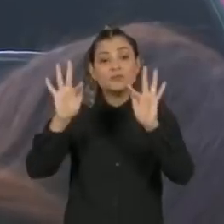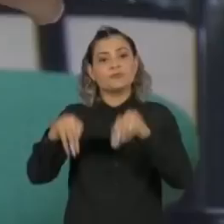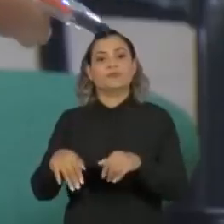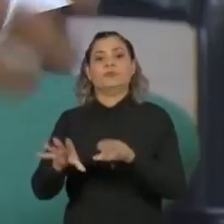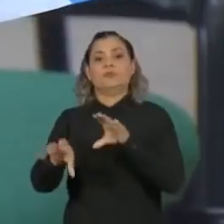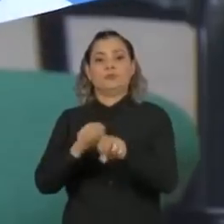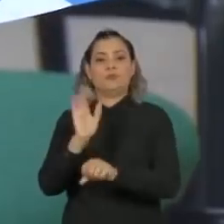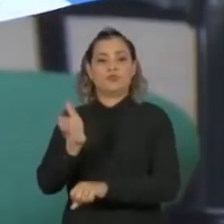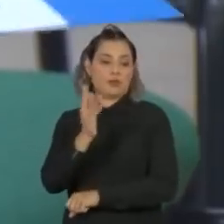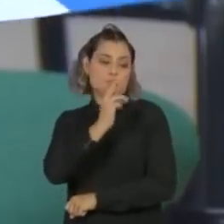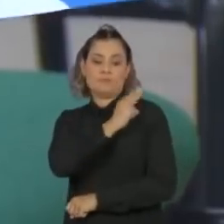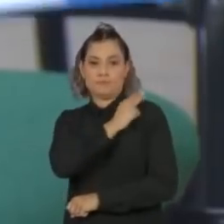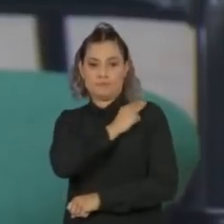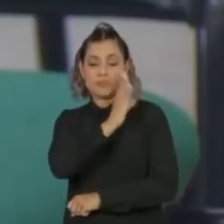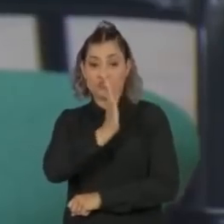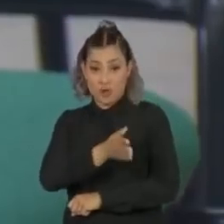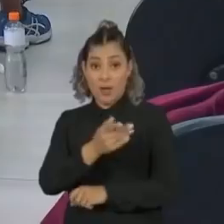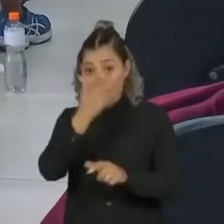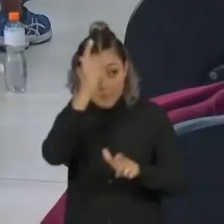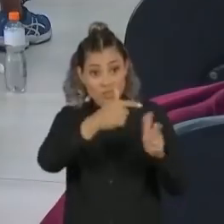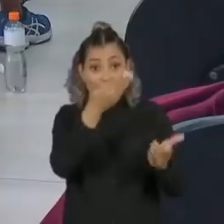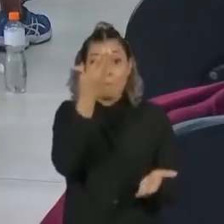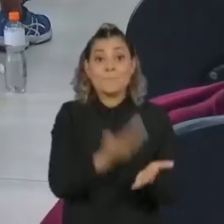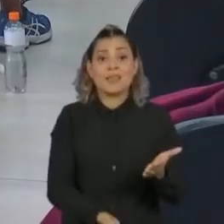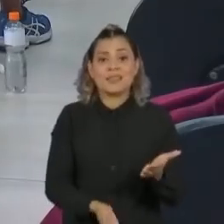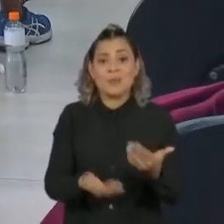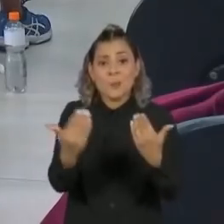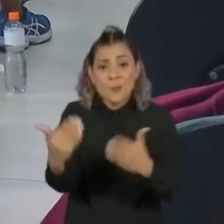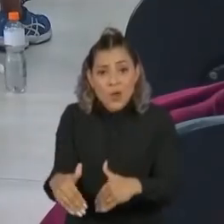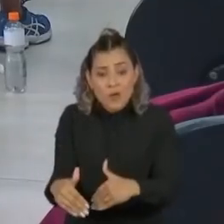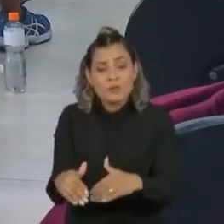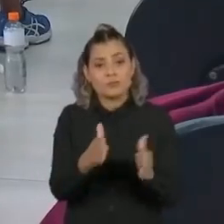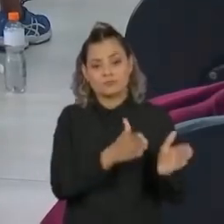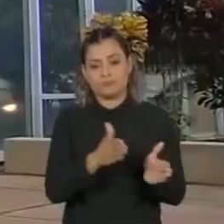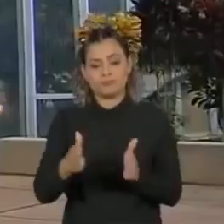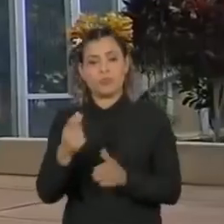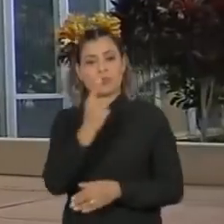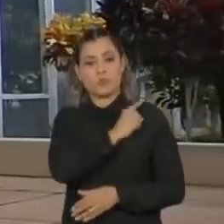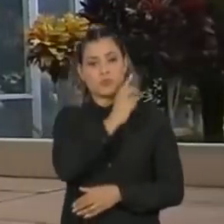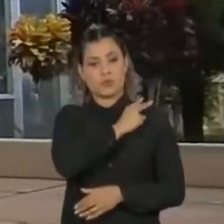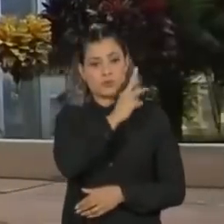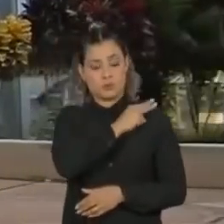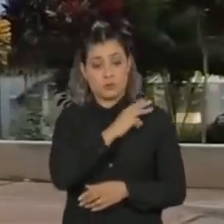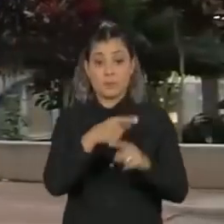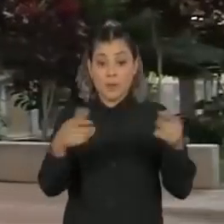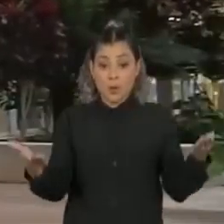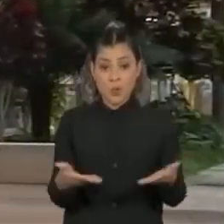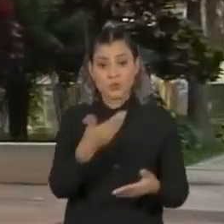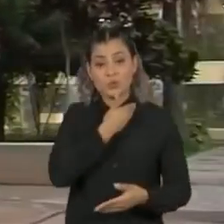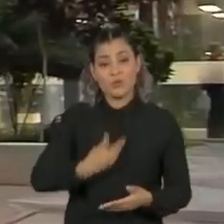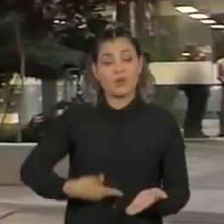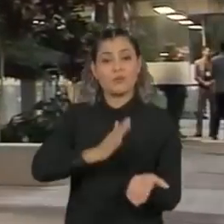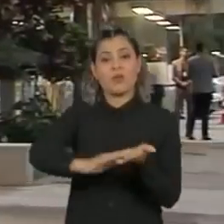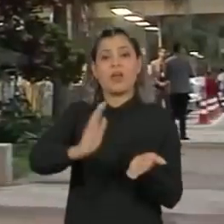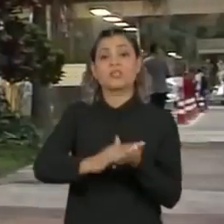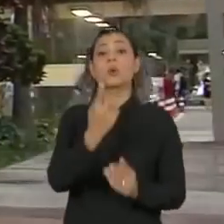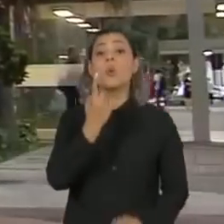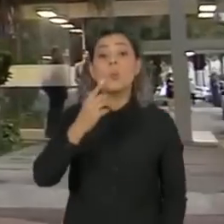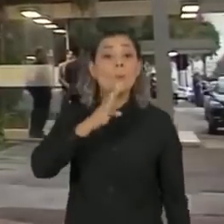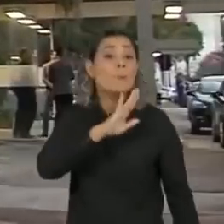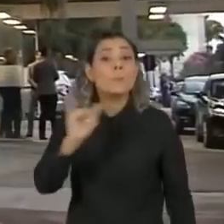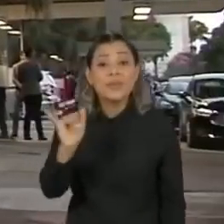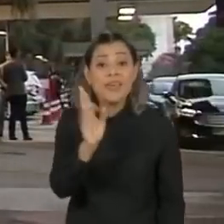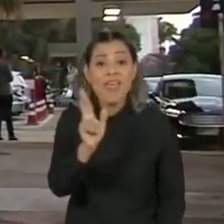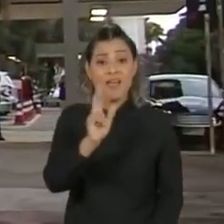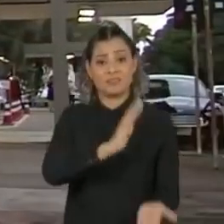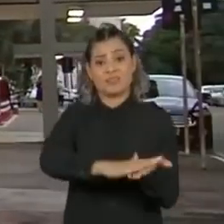ensino médio, e para quem perder uma das provas do exame dividido. Hoje, o governo gasta mais de R$1 bilhão para aplicar